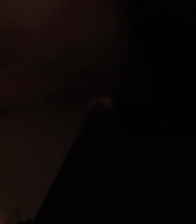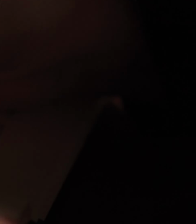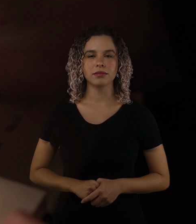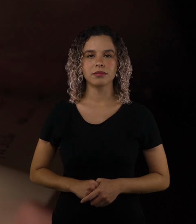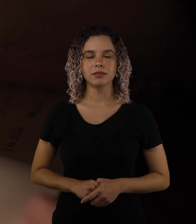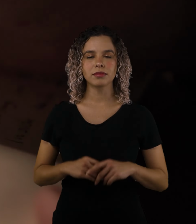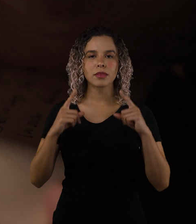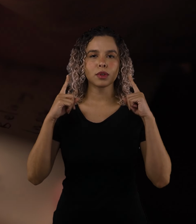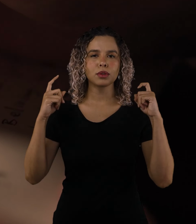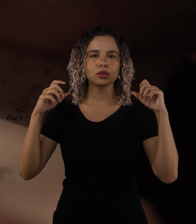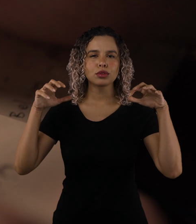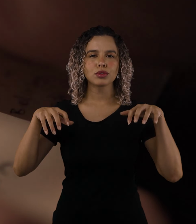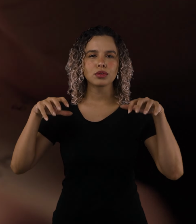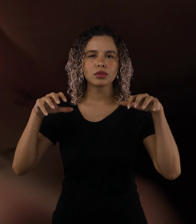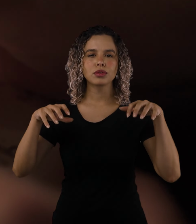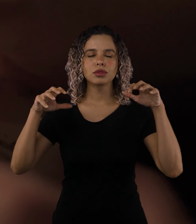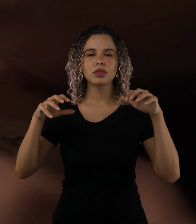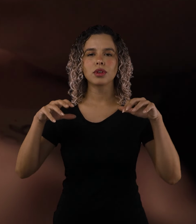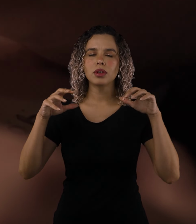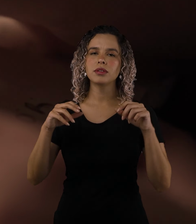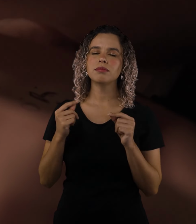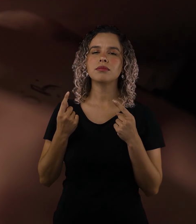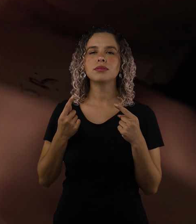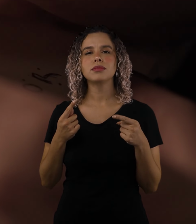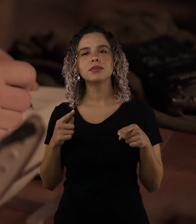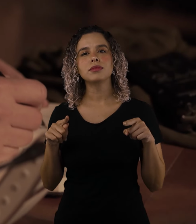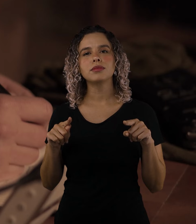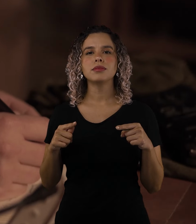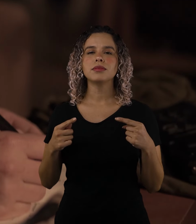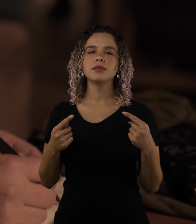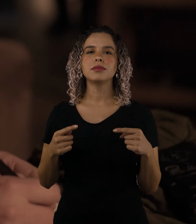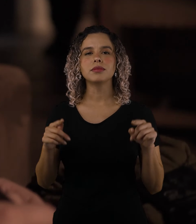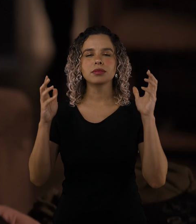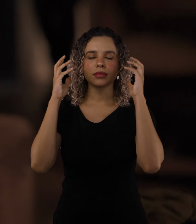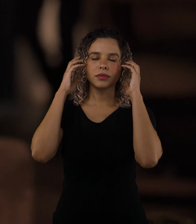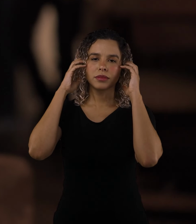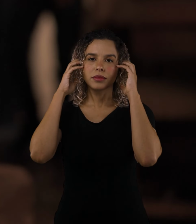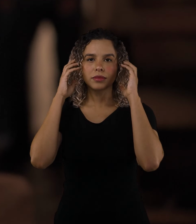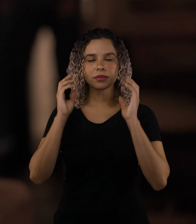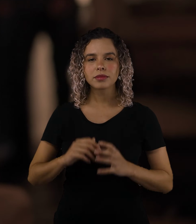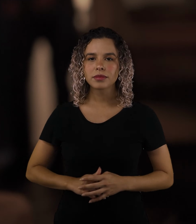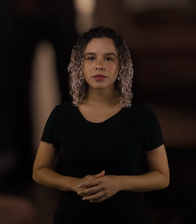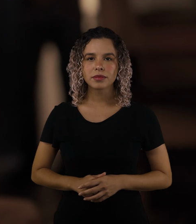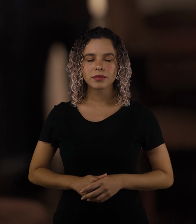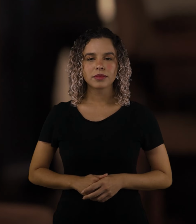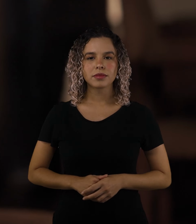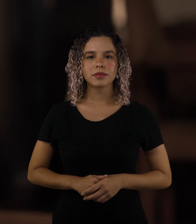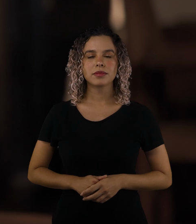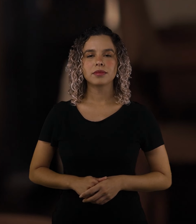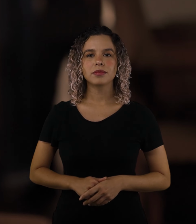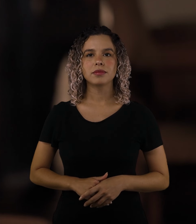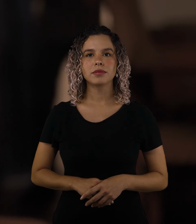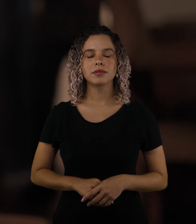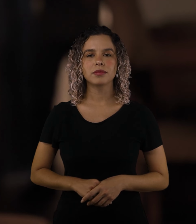e desenhos num pequeno caderno. Tô sentada no sofá da sala, de fone na orelha e blusa cinza. Lá fora chove e é